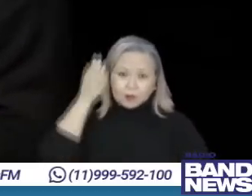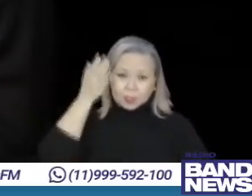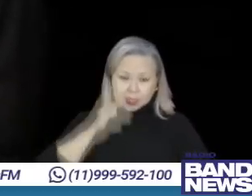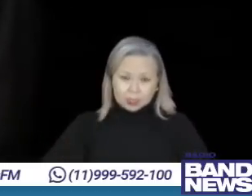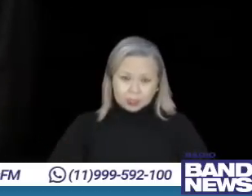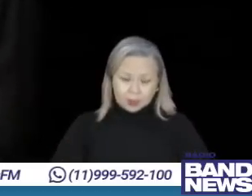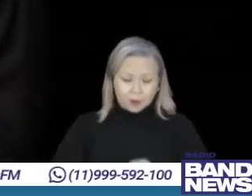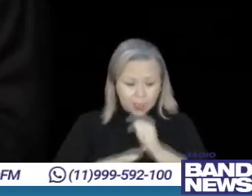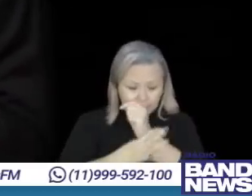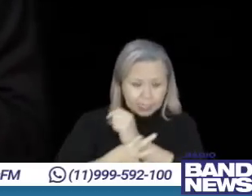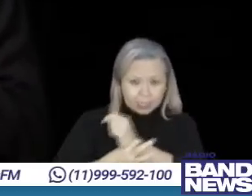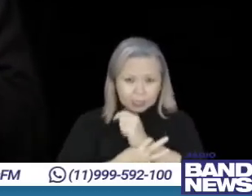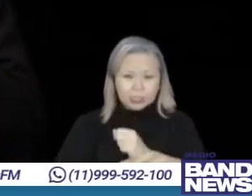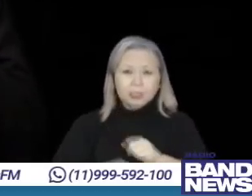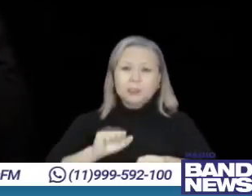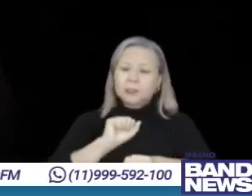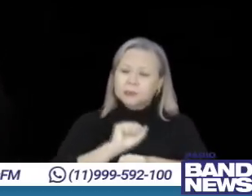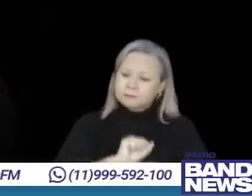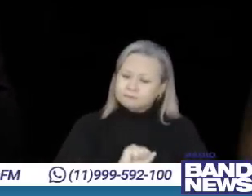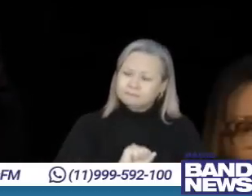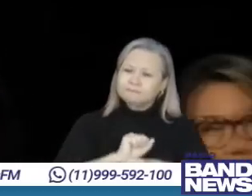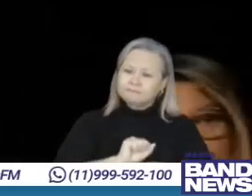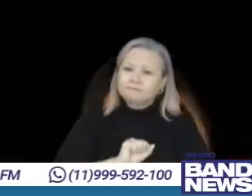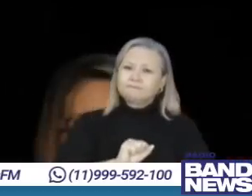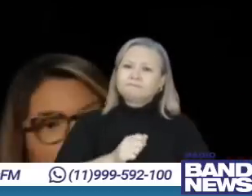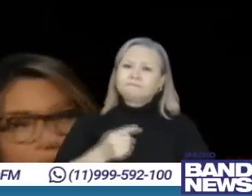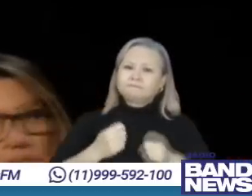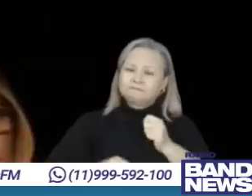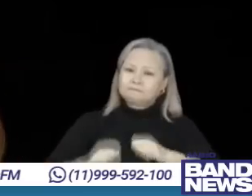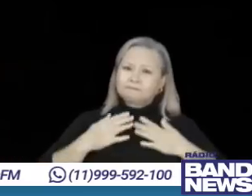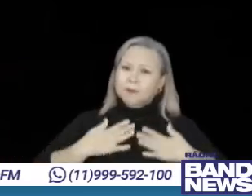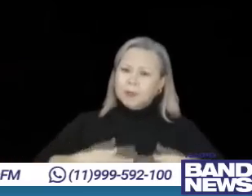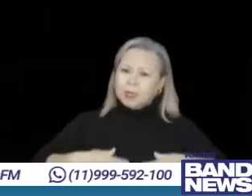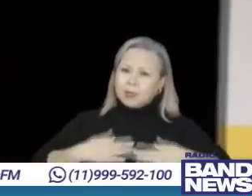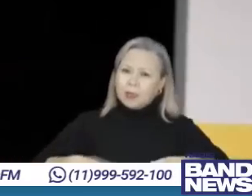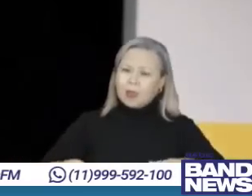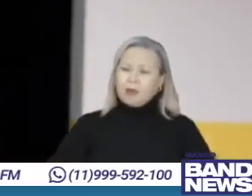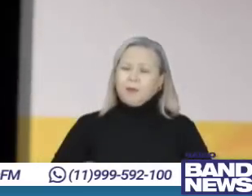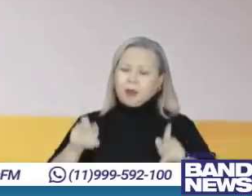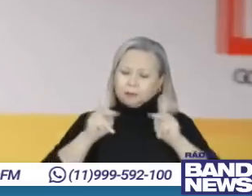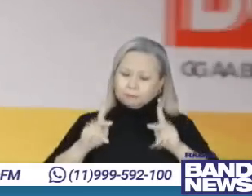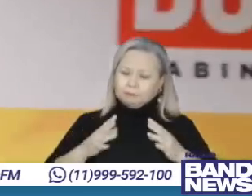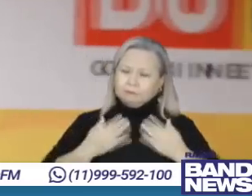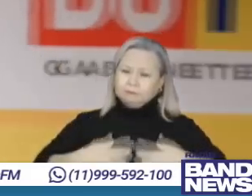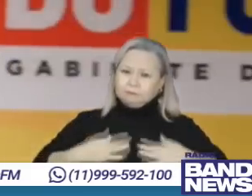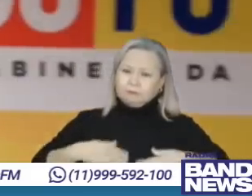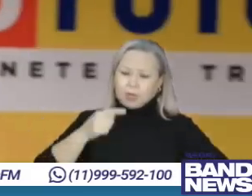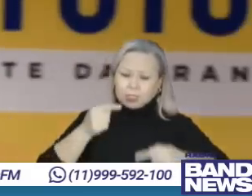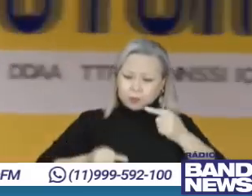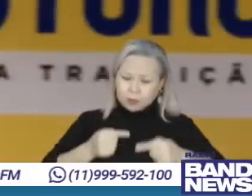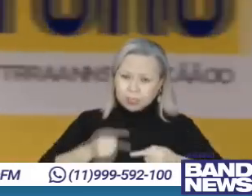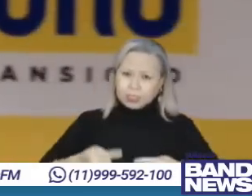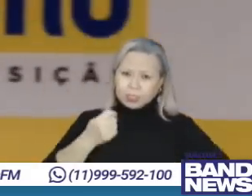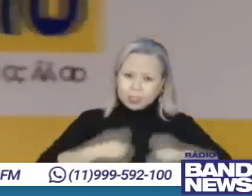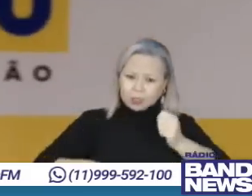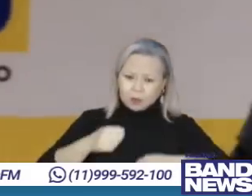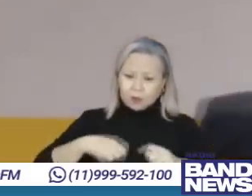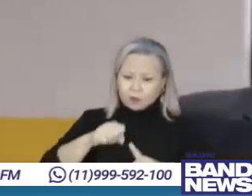a estabilidade política, a estabilidade econômica e a estabilidade jurídica e a estabilidade